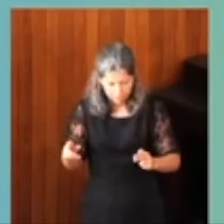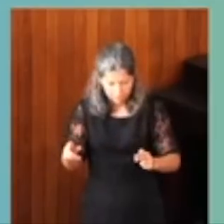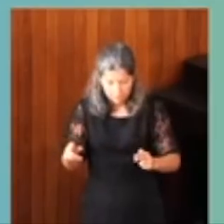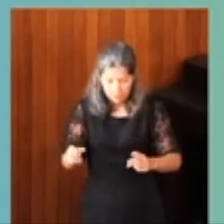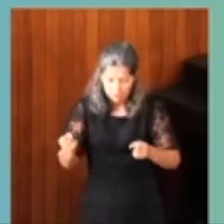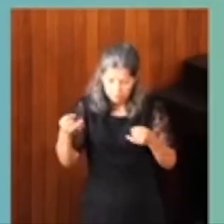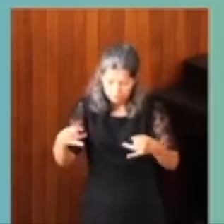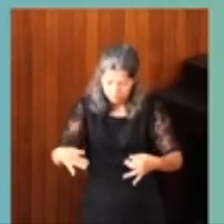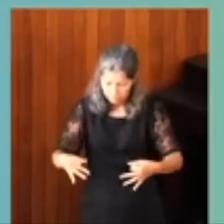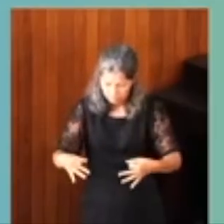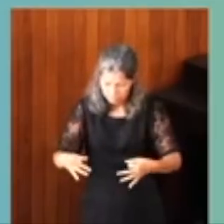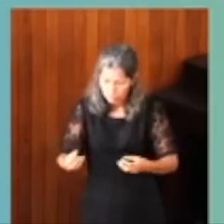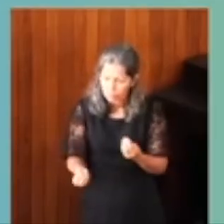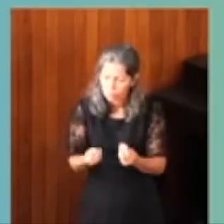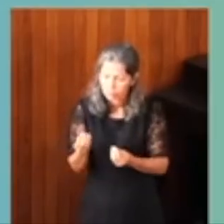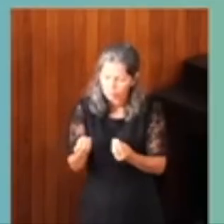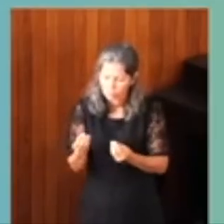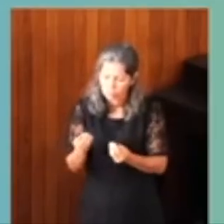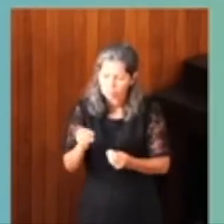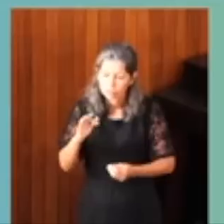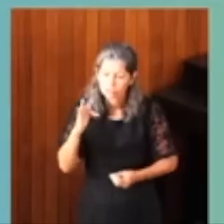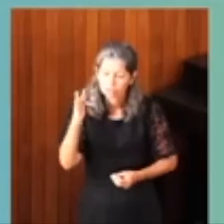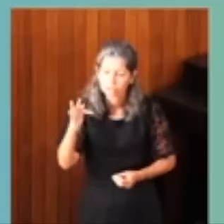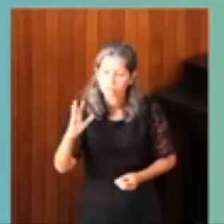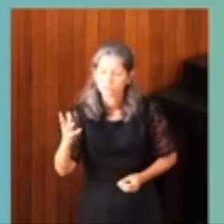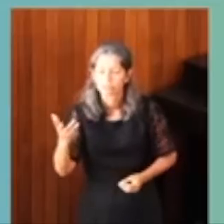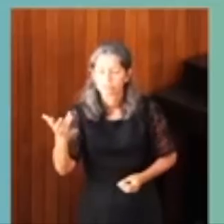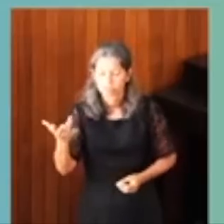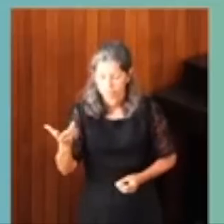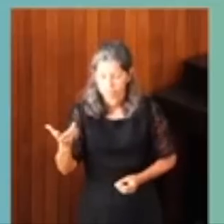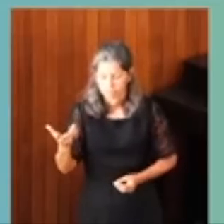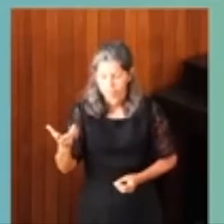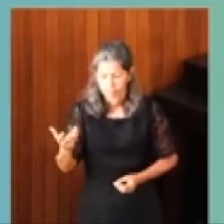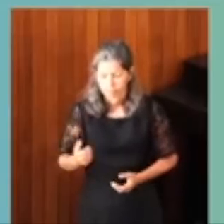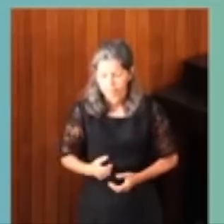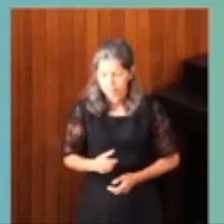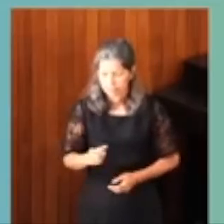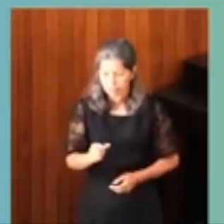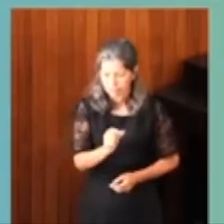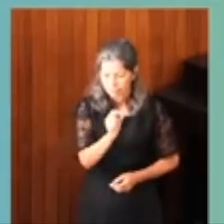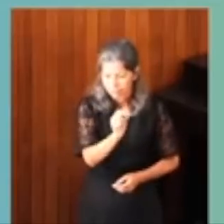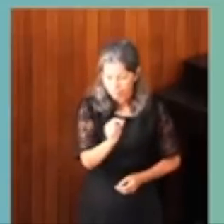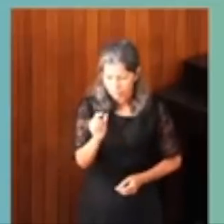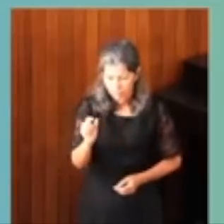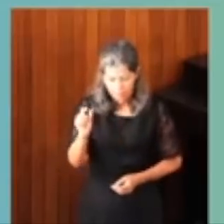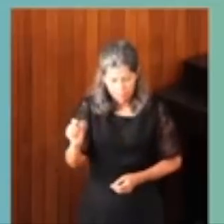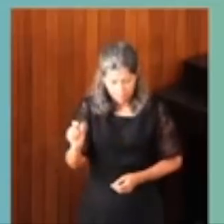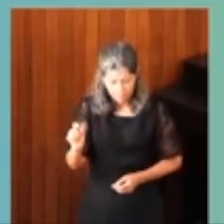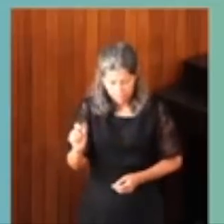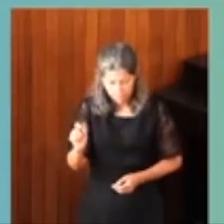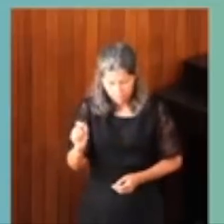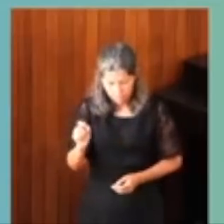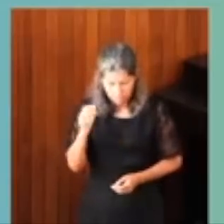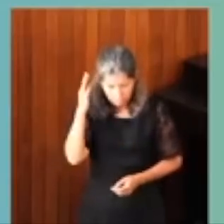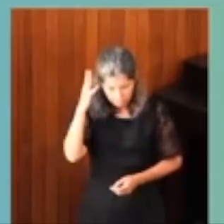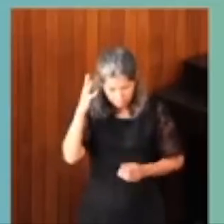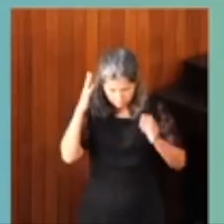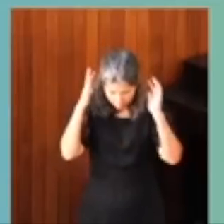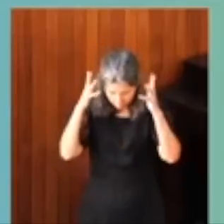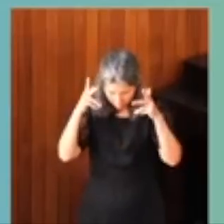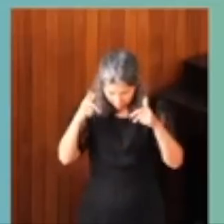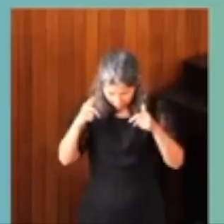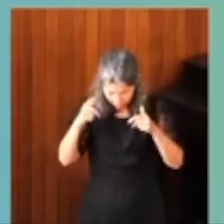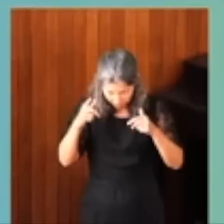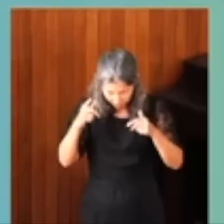então? Se não vem da esquerda, não vem da direita, vem de onde? Do alto, vem do céu. O reino de Deus é a pedra que vem